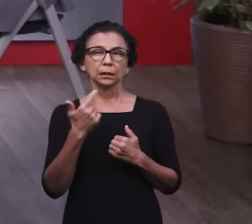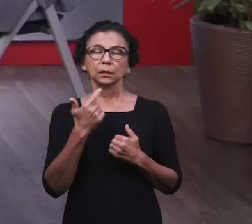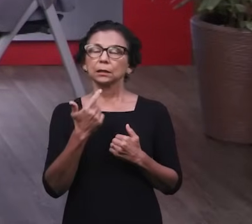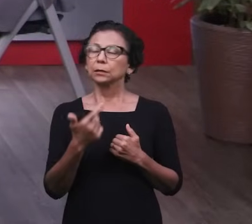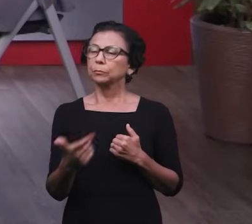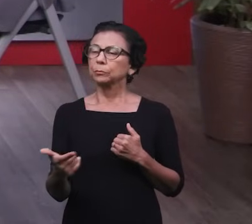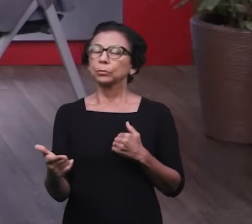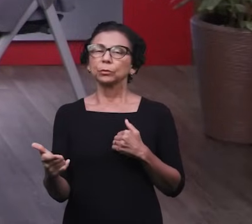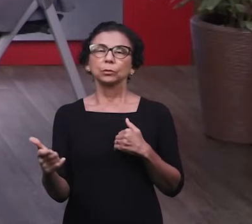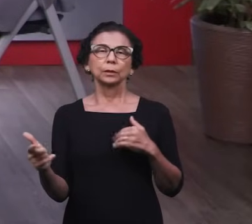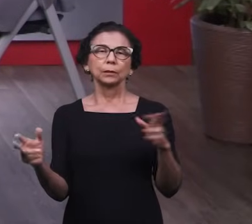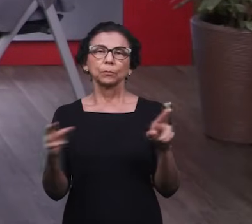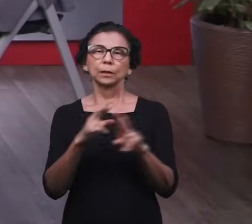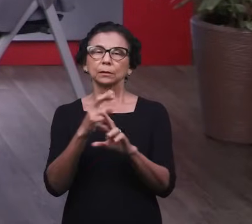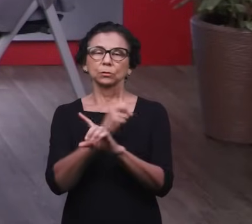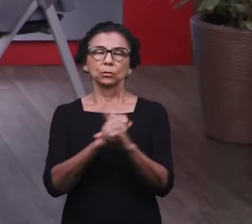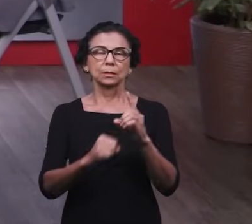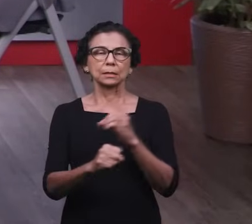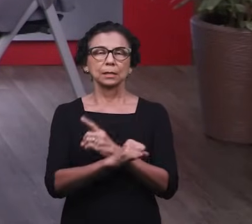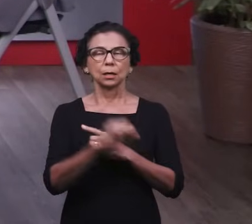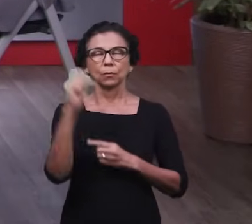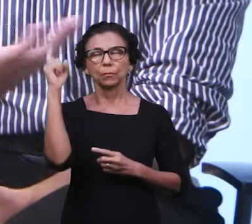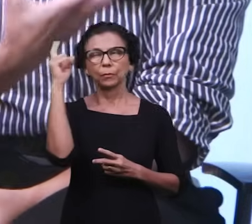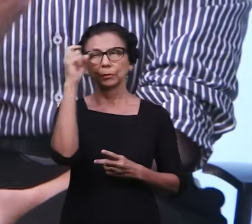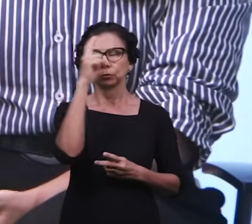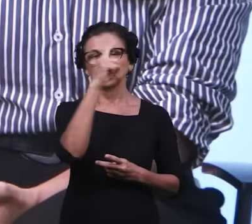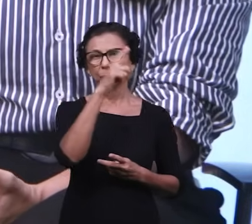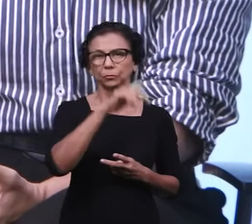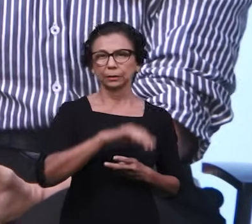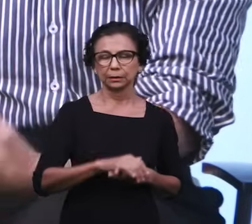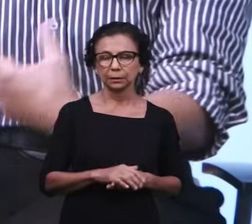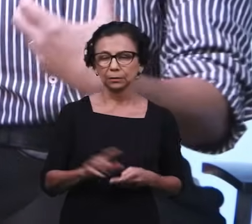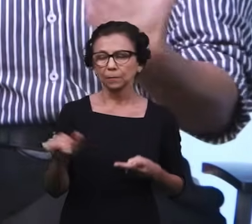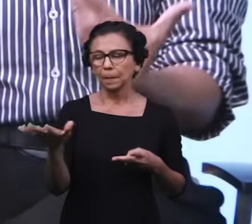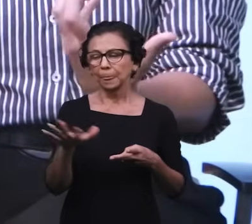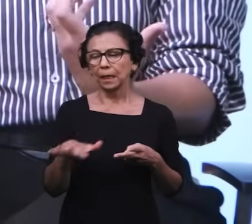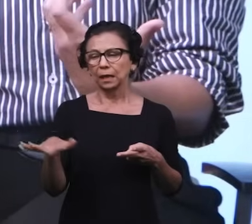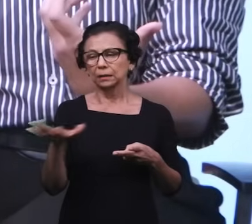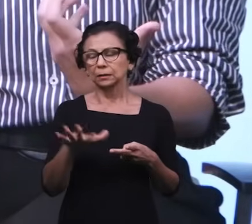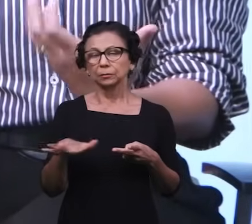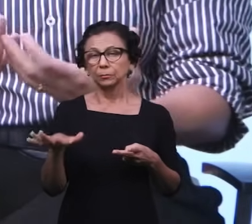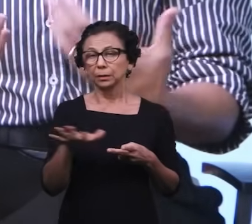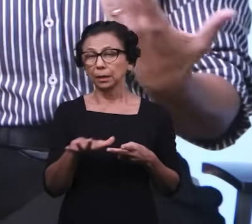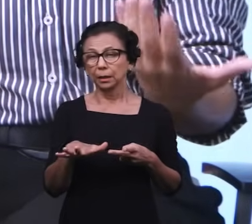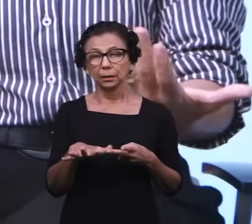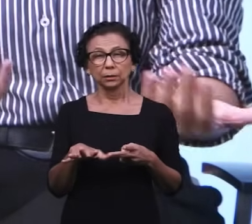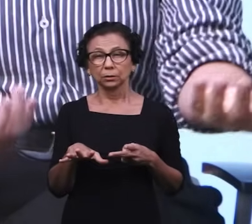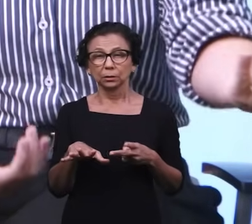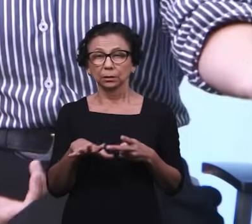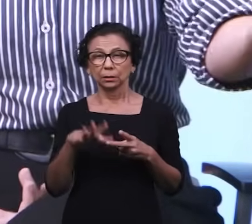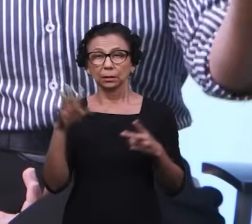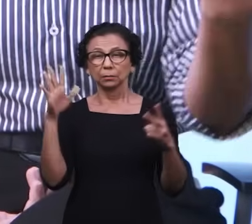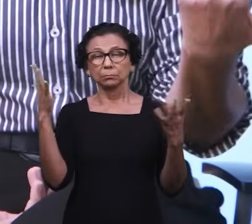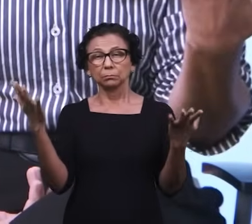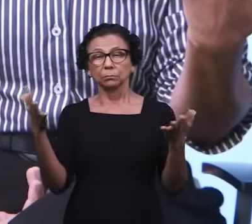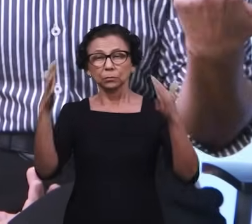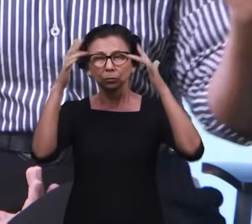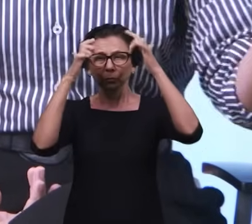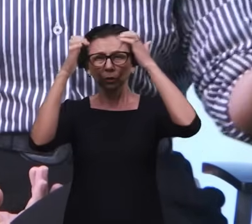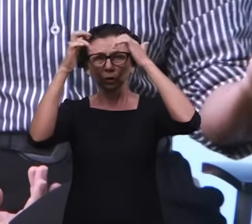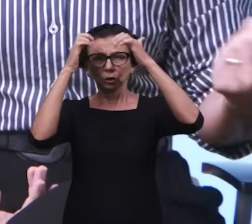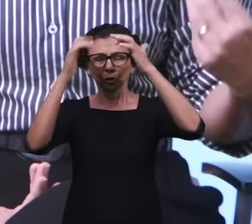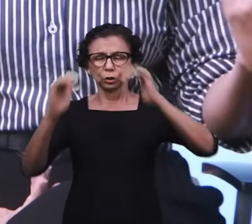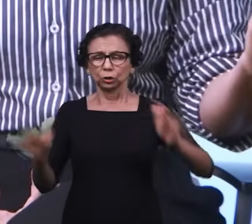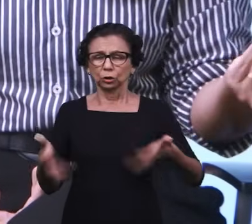pessoa está se comunicando, esse ambiente tem muito estímulo sensorial para mim, eu não estou dando conta, e Uhum. o desafio para a outra parte,